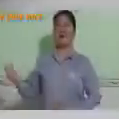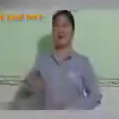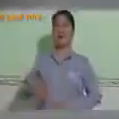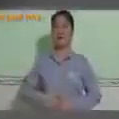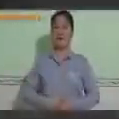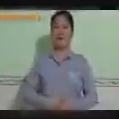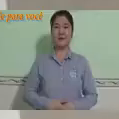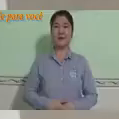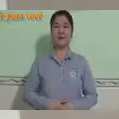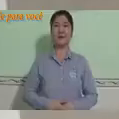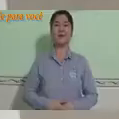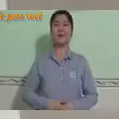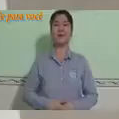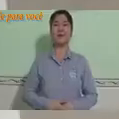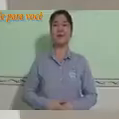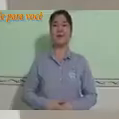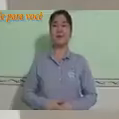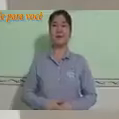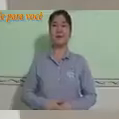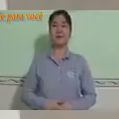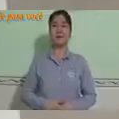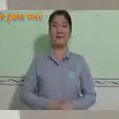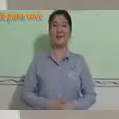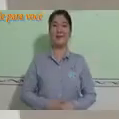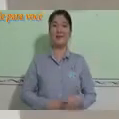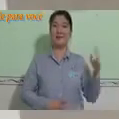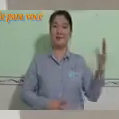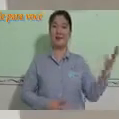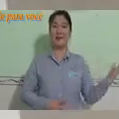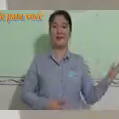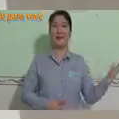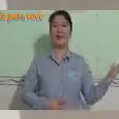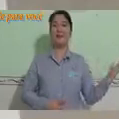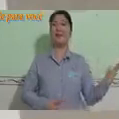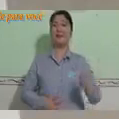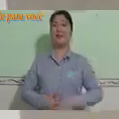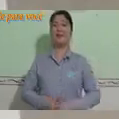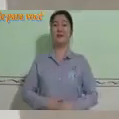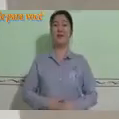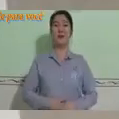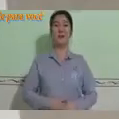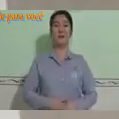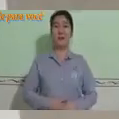Confira mais opções de remédios e tratamentos naturais para a diarreia passar mais rápido.